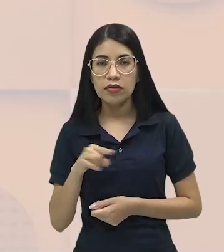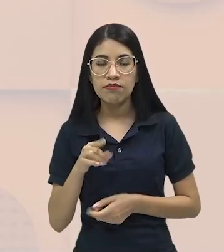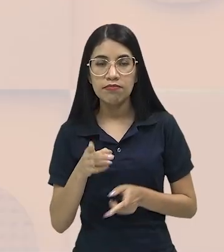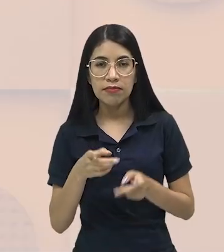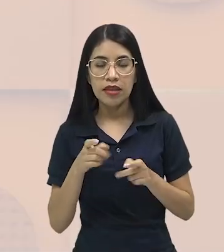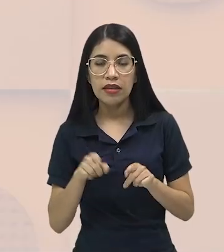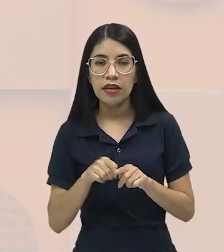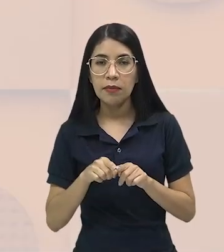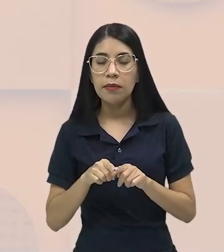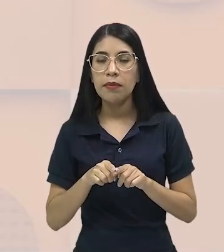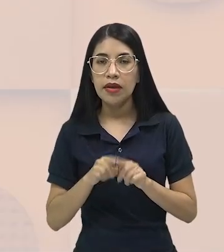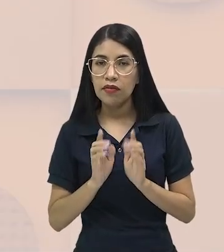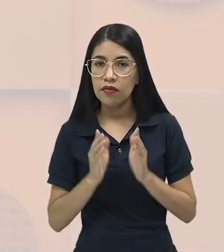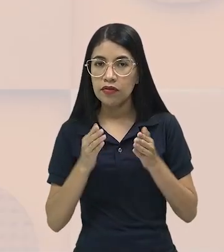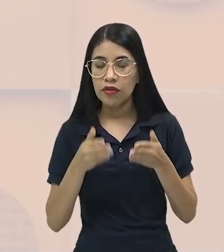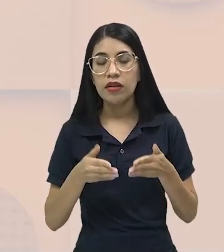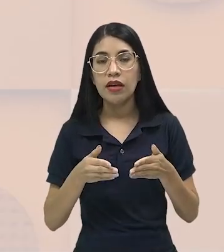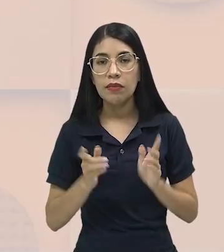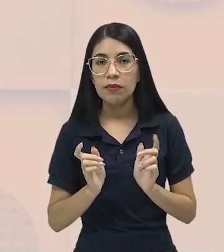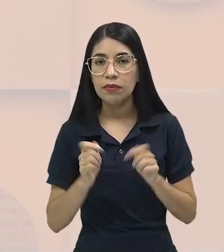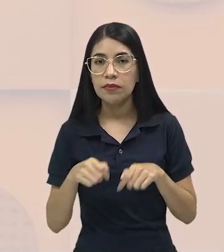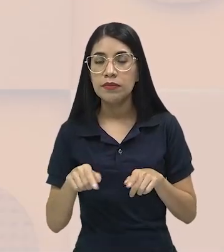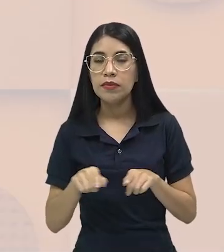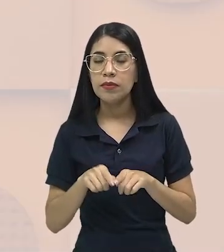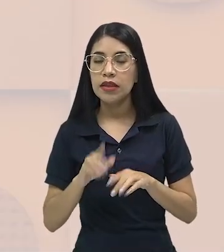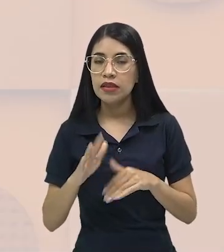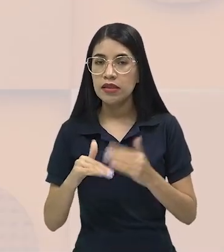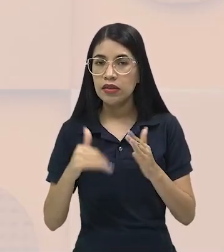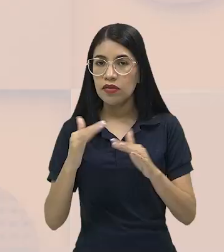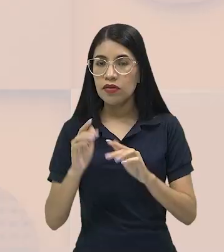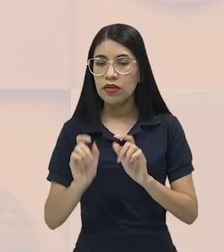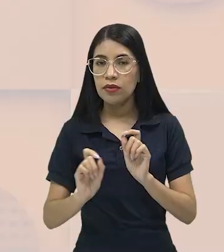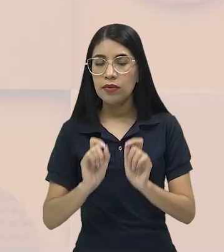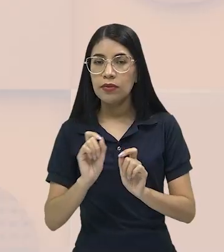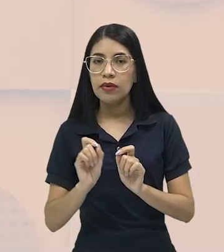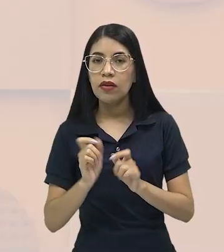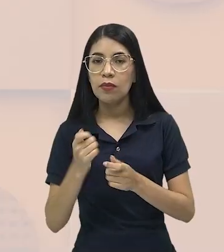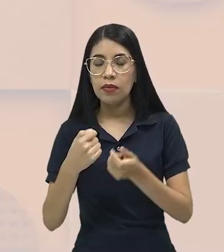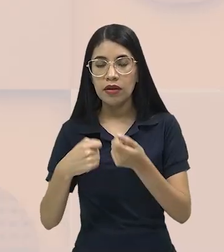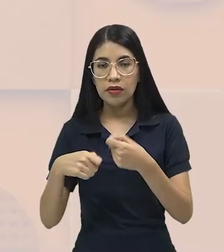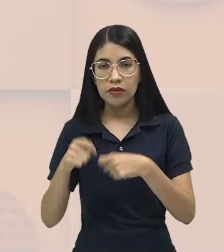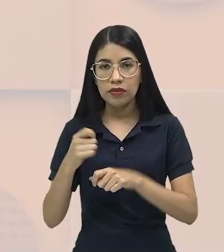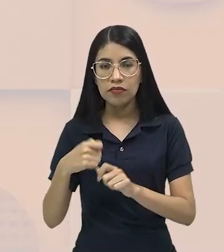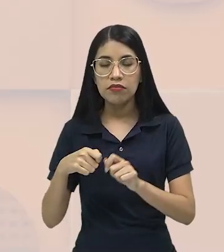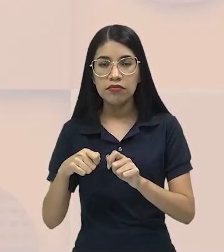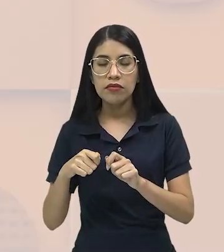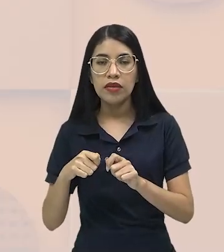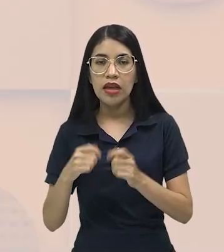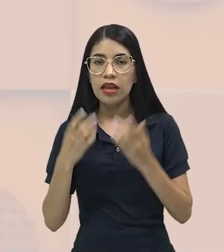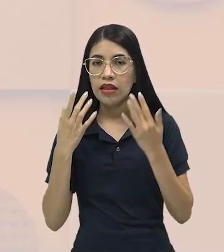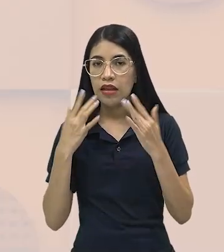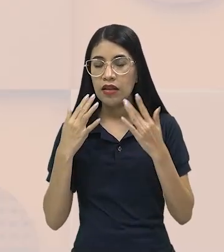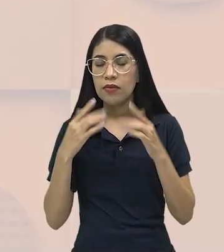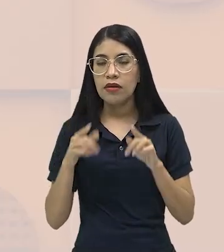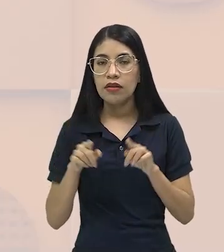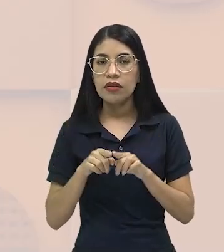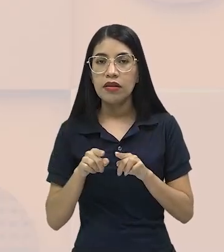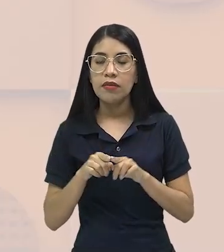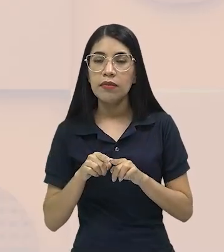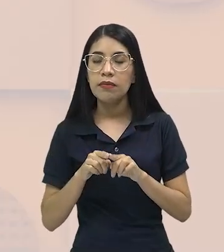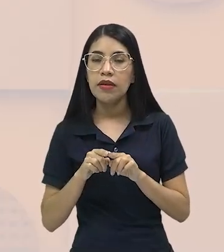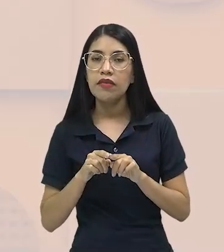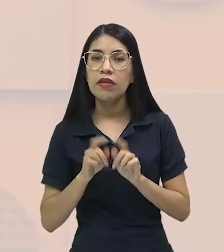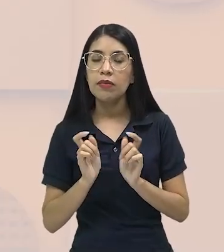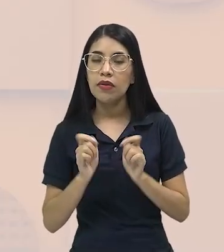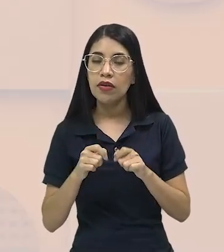e trabalhar nisso, você pode desenvolver ali uma economia que de forma natural, né,